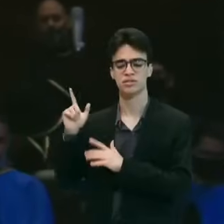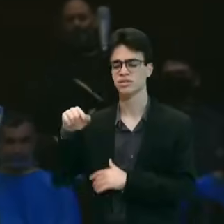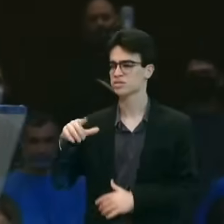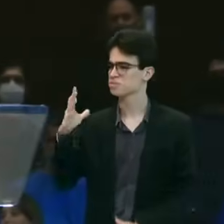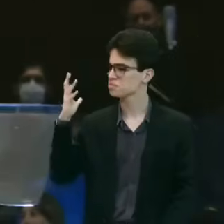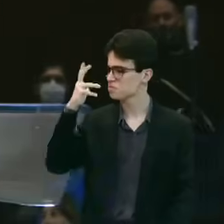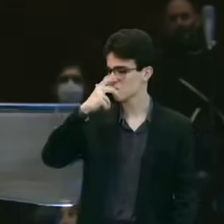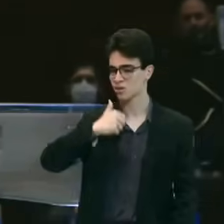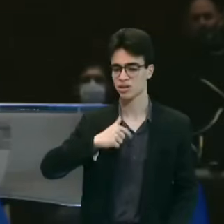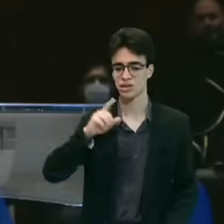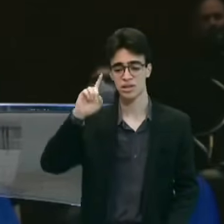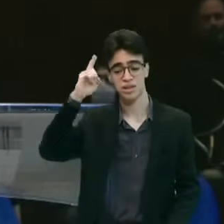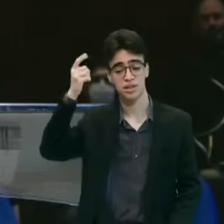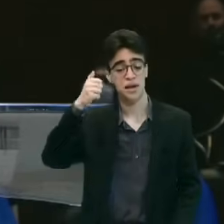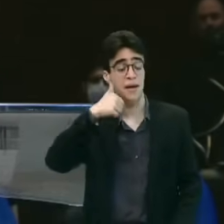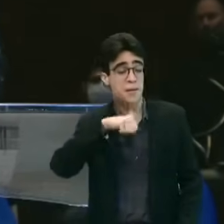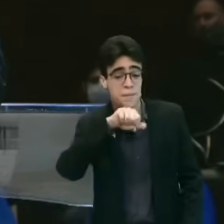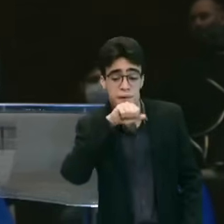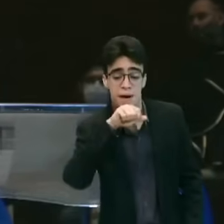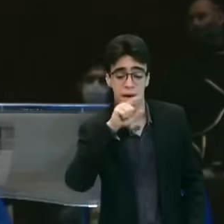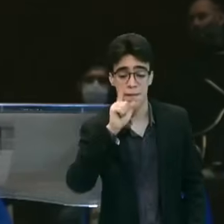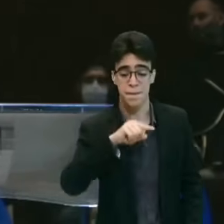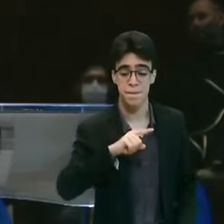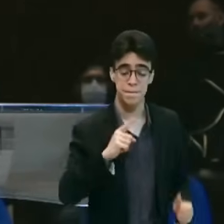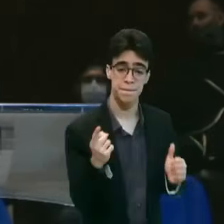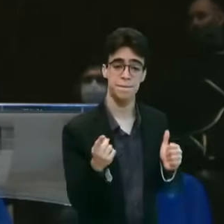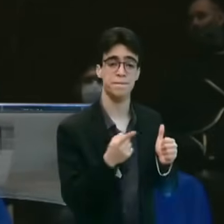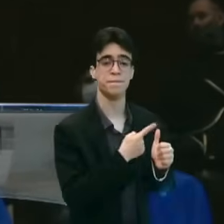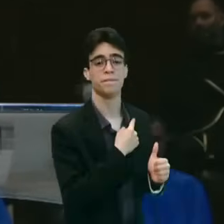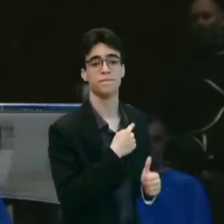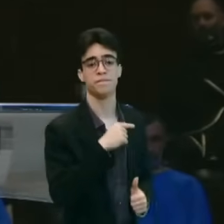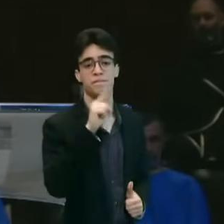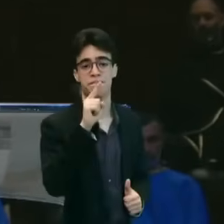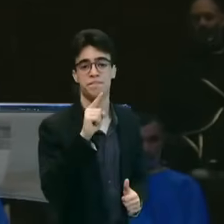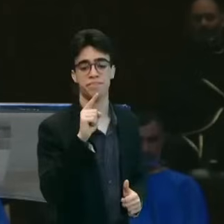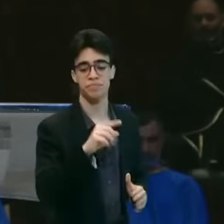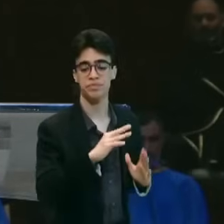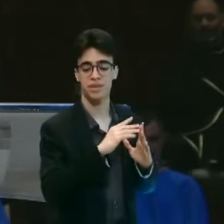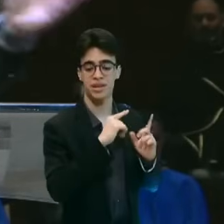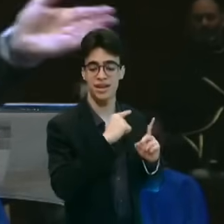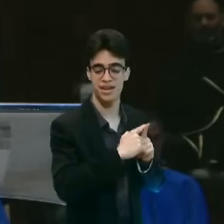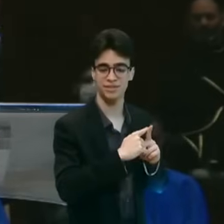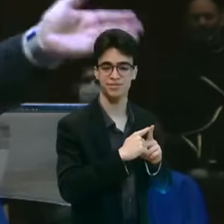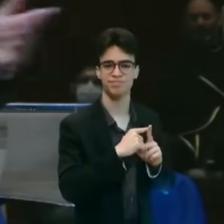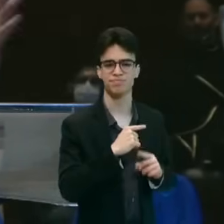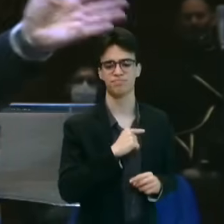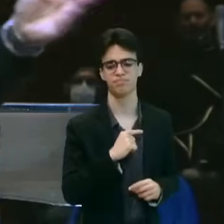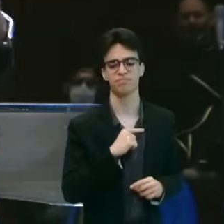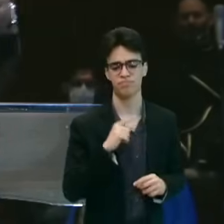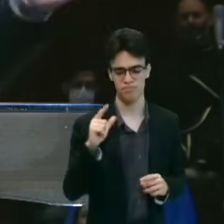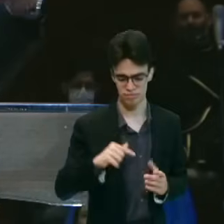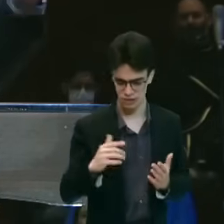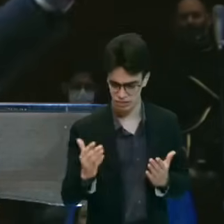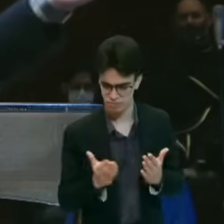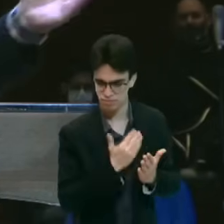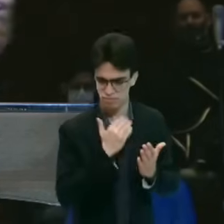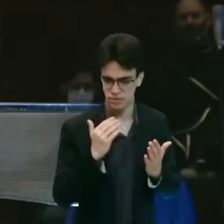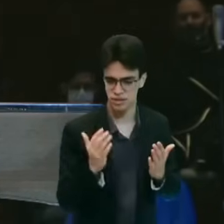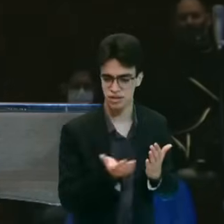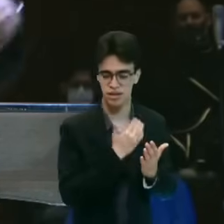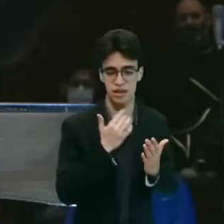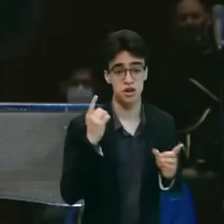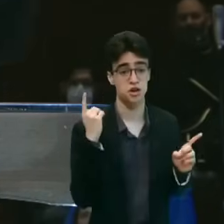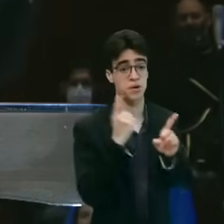dia das mães. Pela primeira vez eles foram na igreja, pegaram numa lista telefônica, descobriram